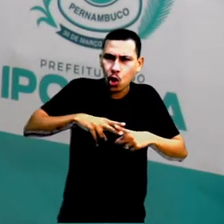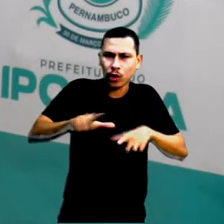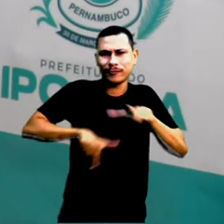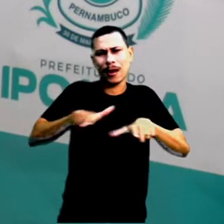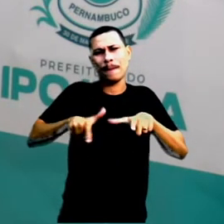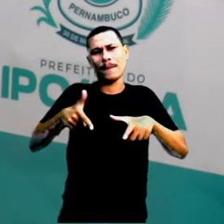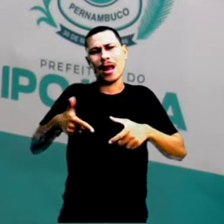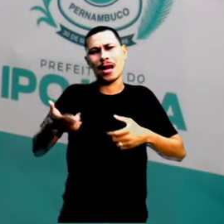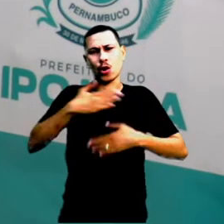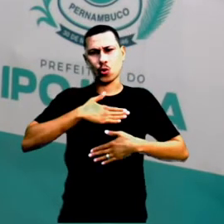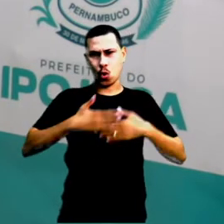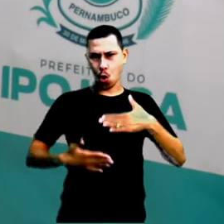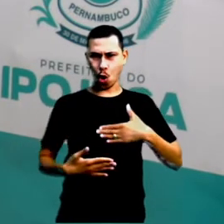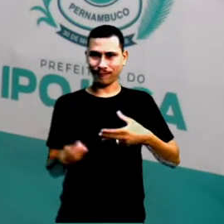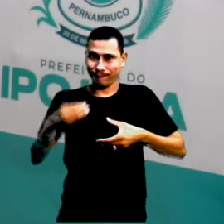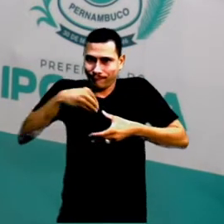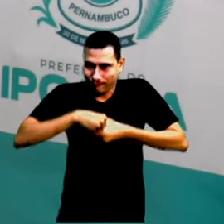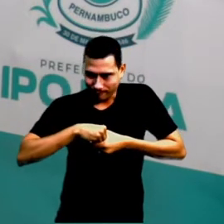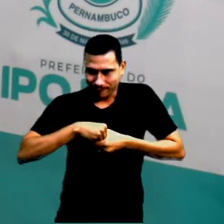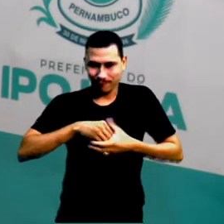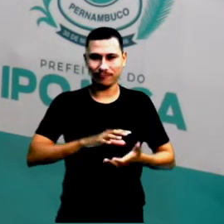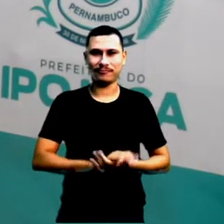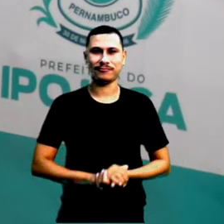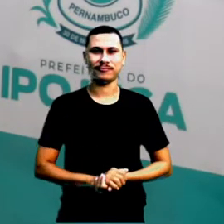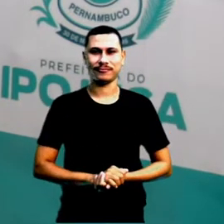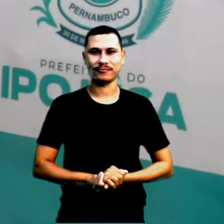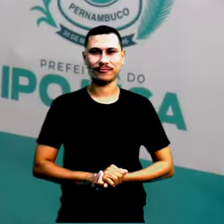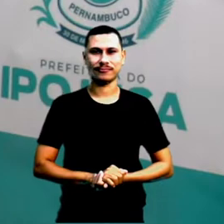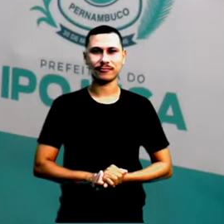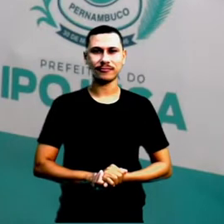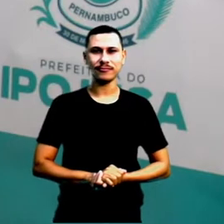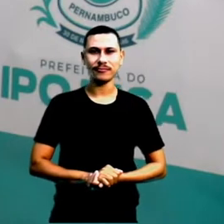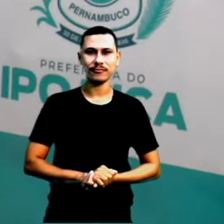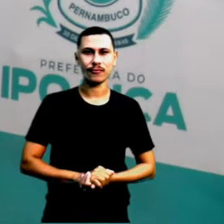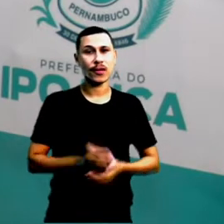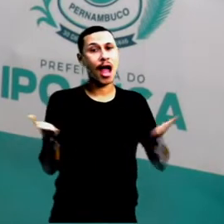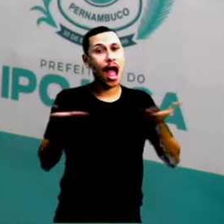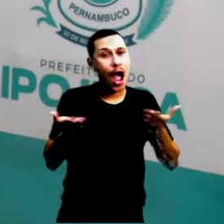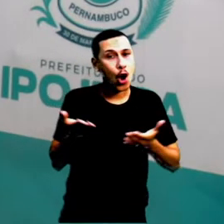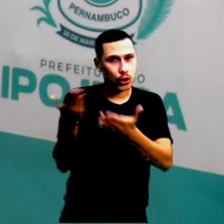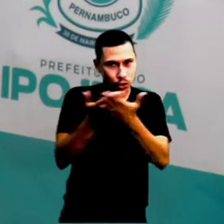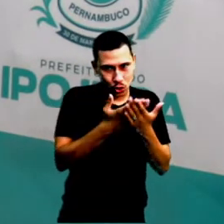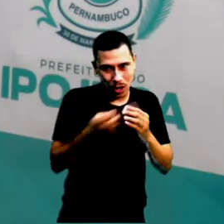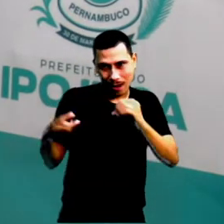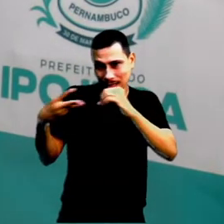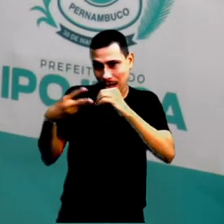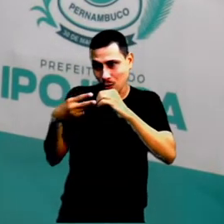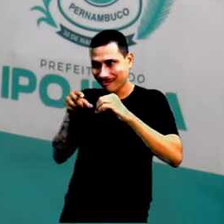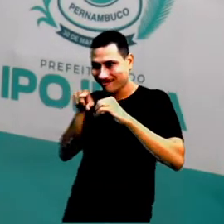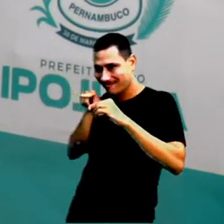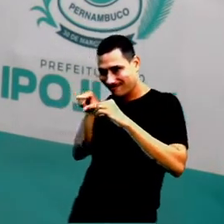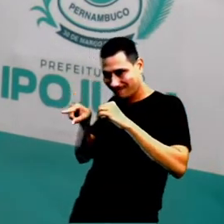humano. Vamos mais um pouco? Agora nós vamos ver as eucariontes.